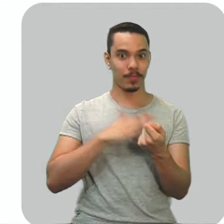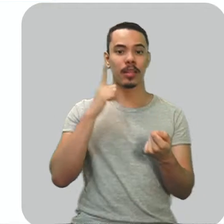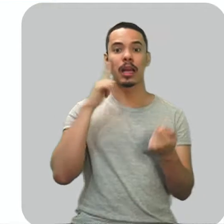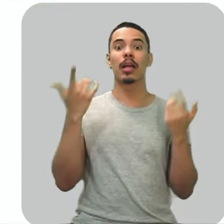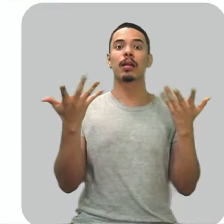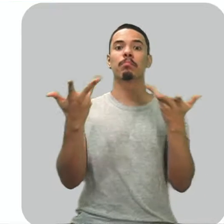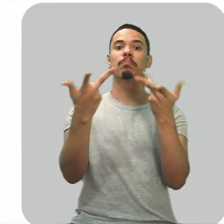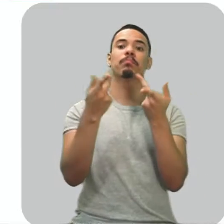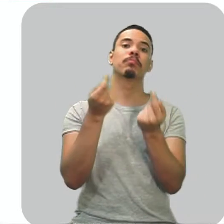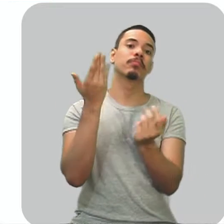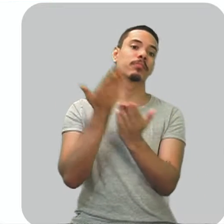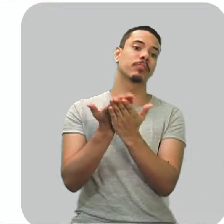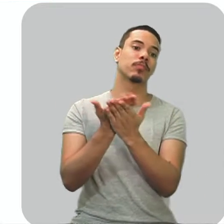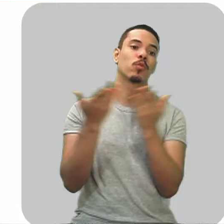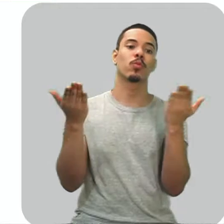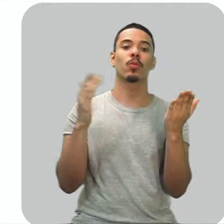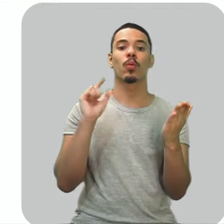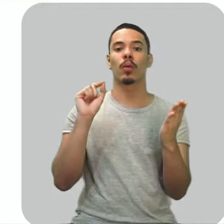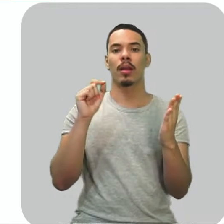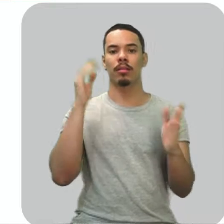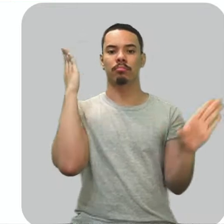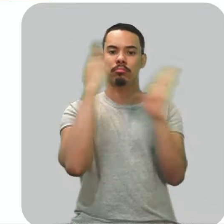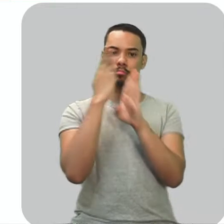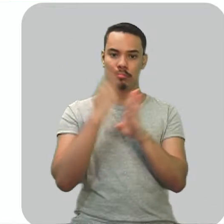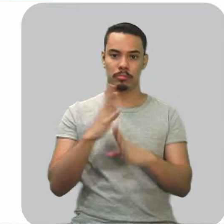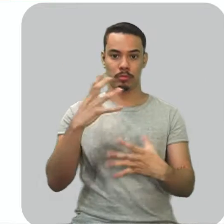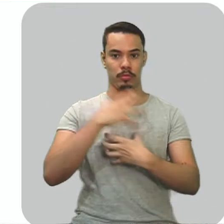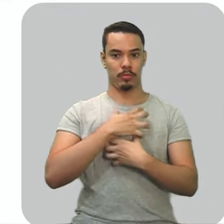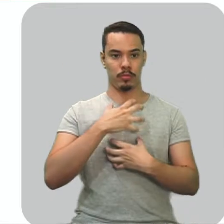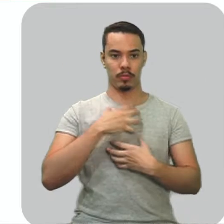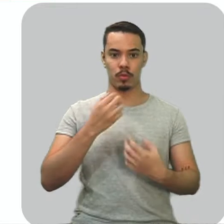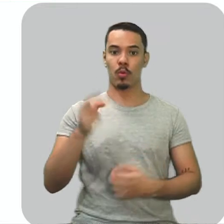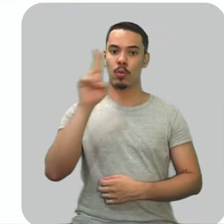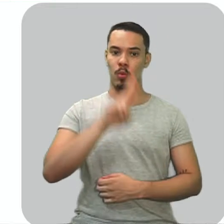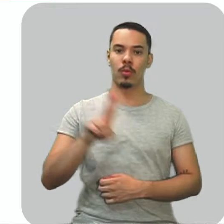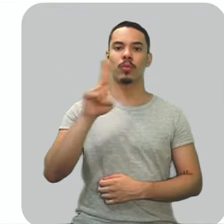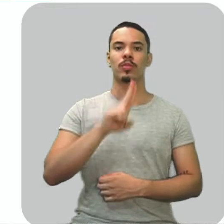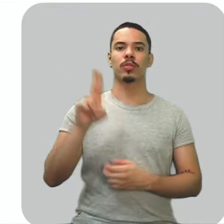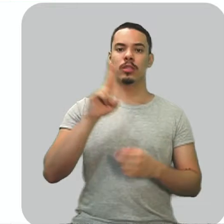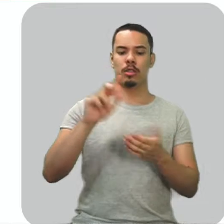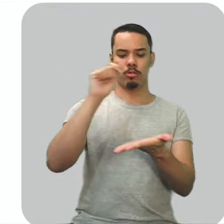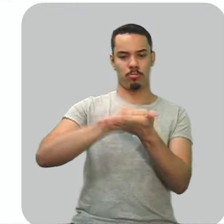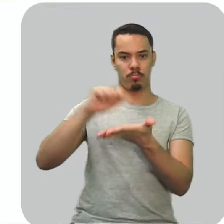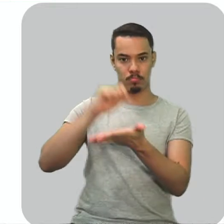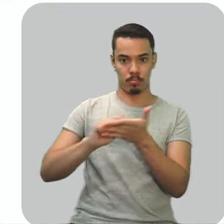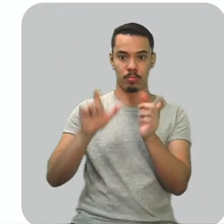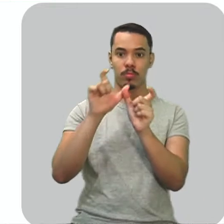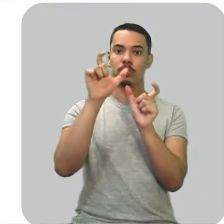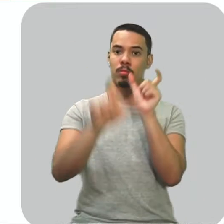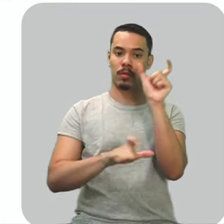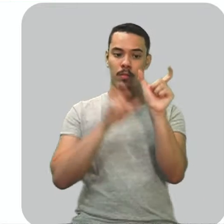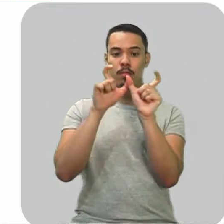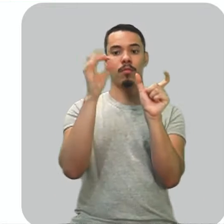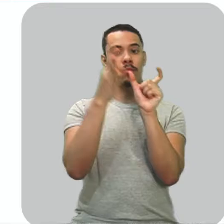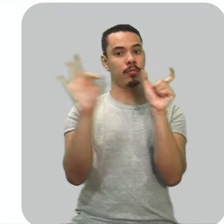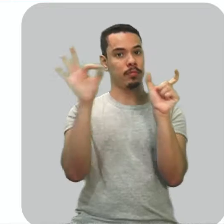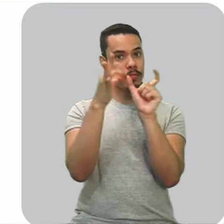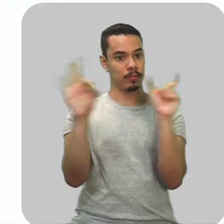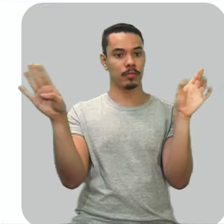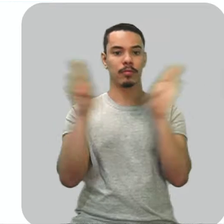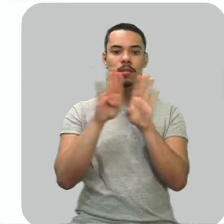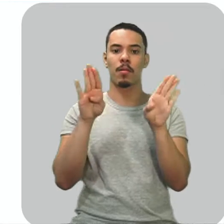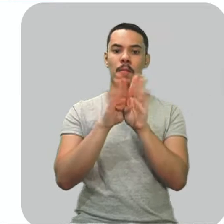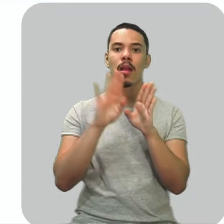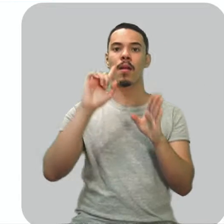habilidade de hoje identificar e sentido produzido por meio de recursos ortográfico morfossintático e de